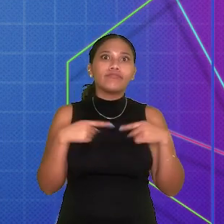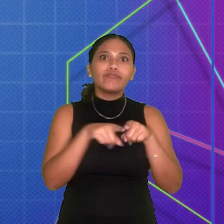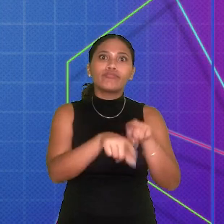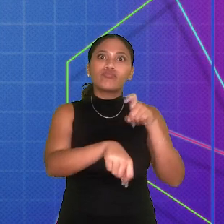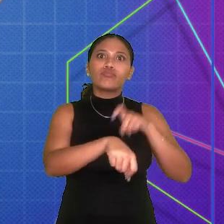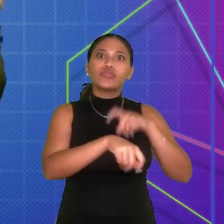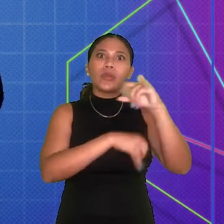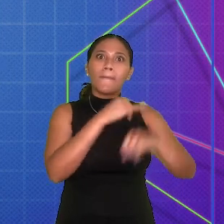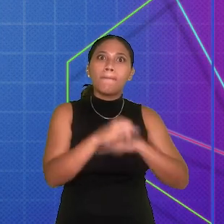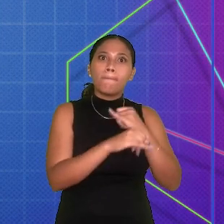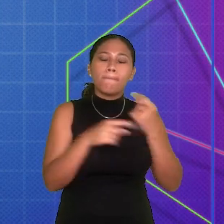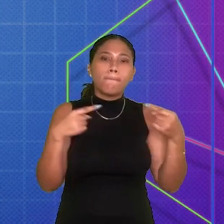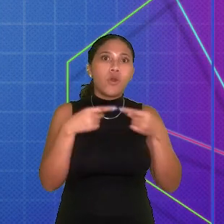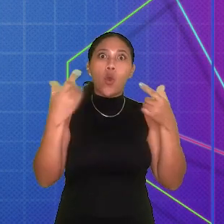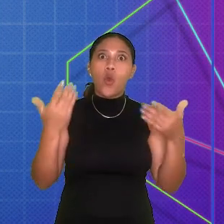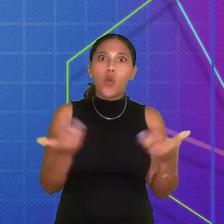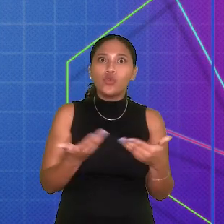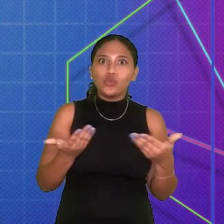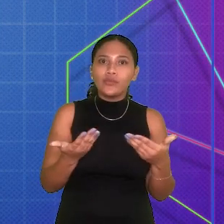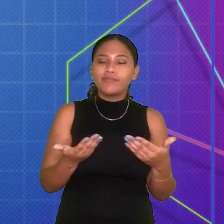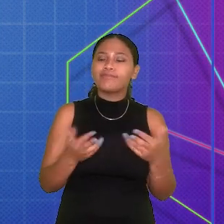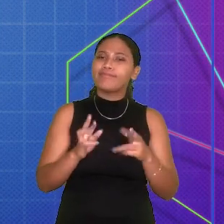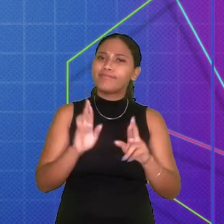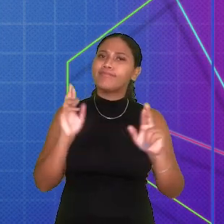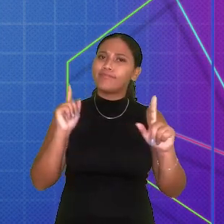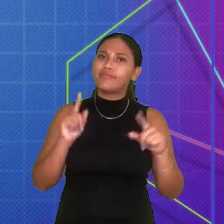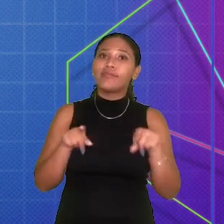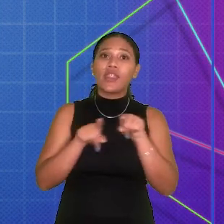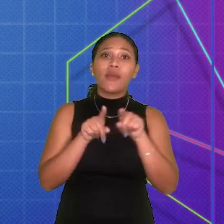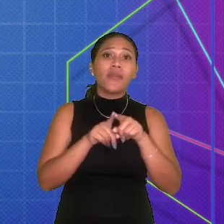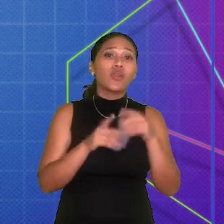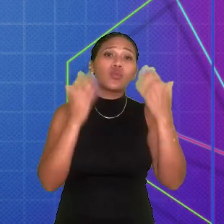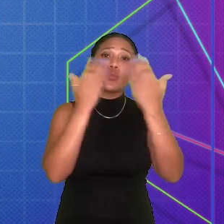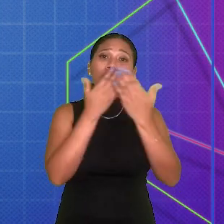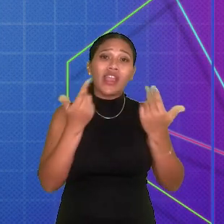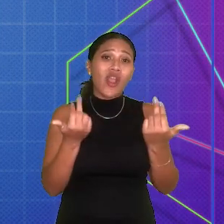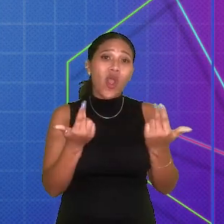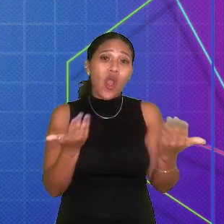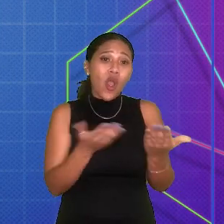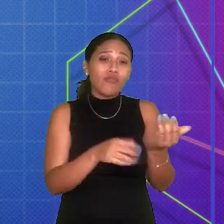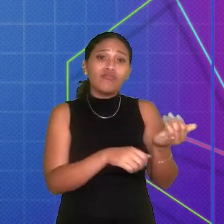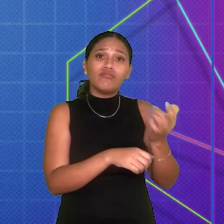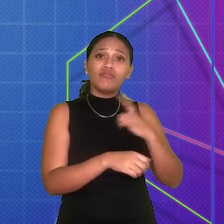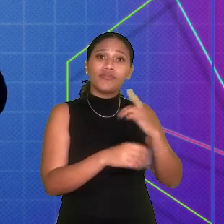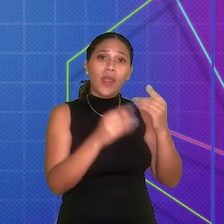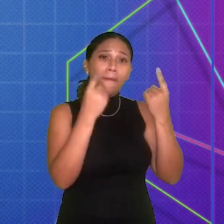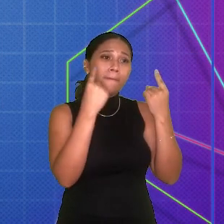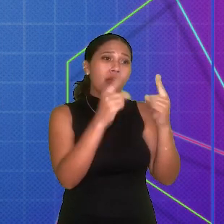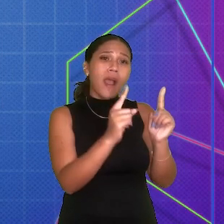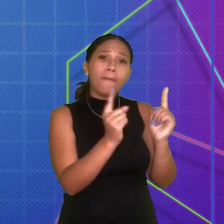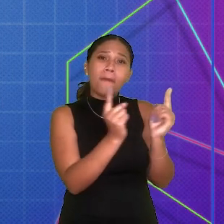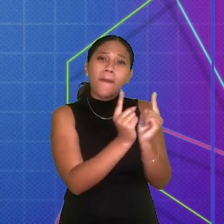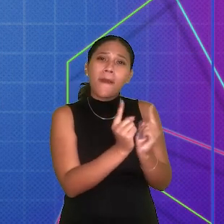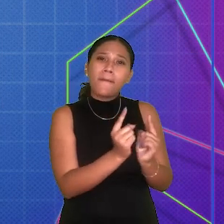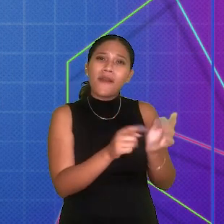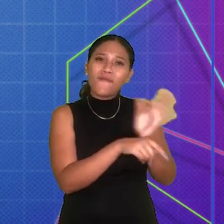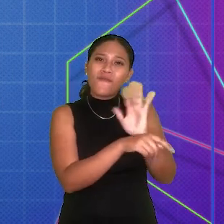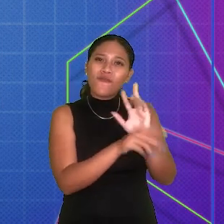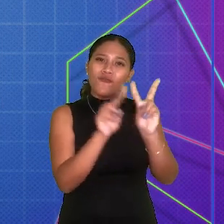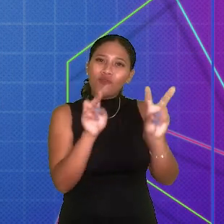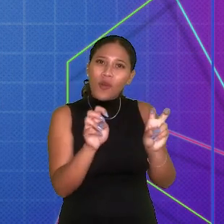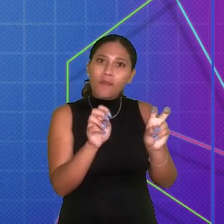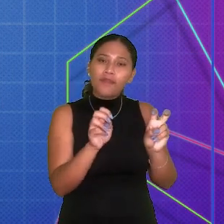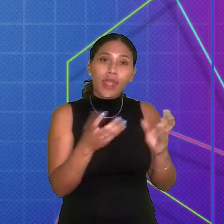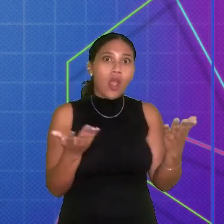instantâneo à informação quanto existe hoje. Quando não víamos trailers de jogos, enquanto agora eles estão por todas as partes. No meu